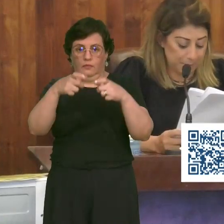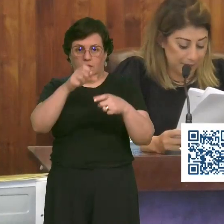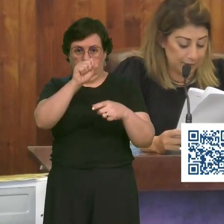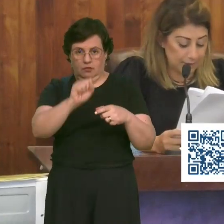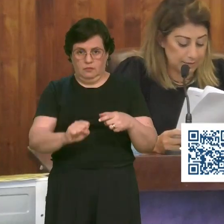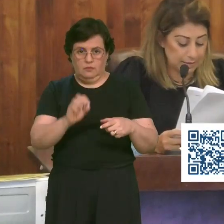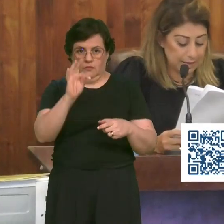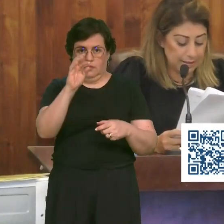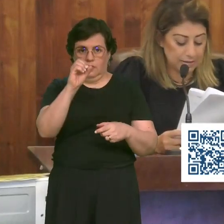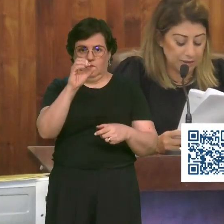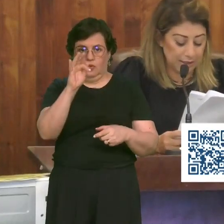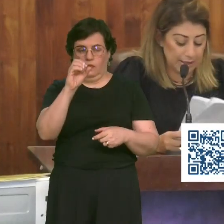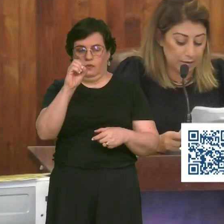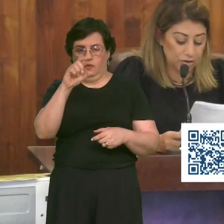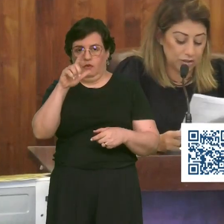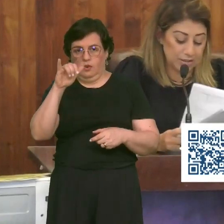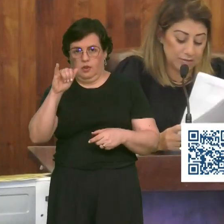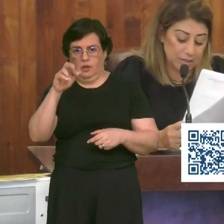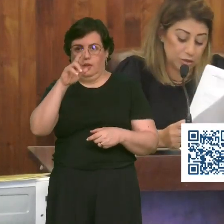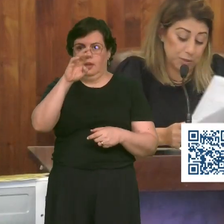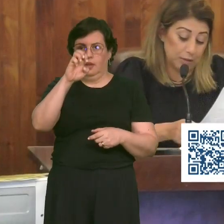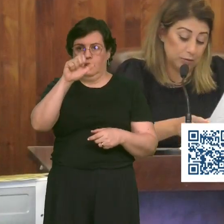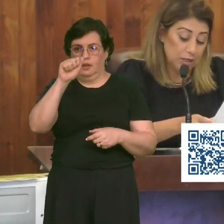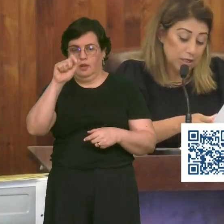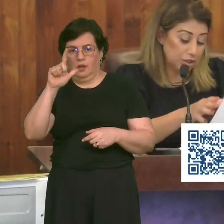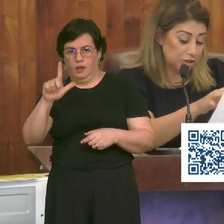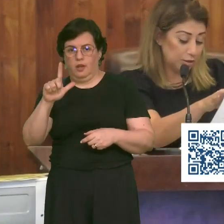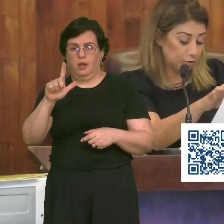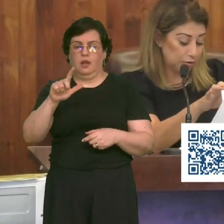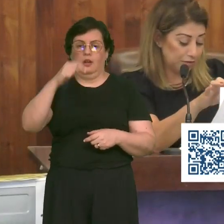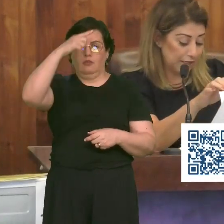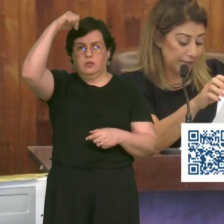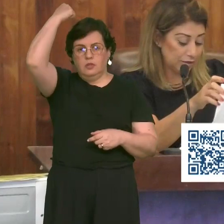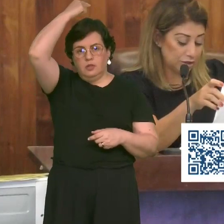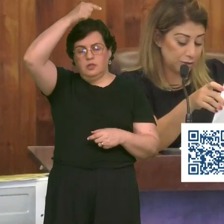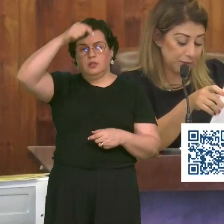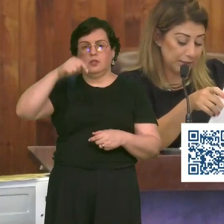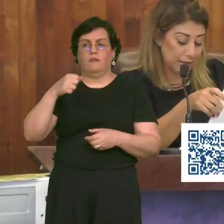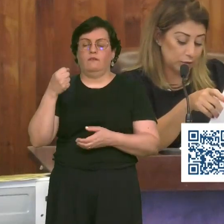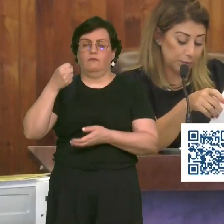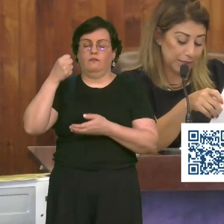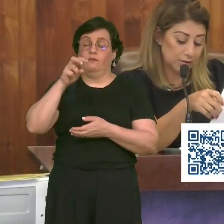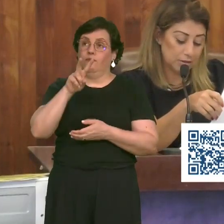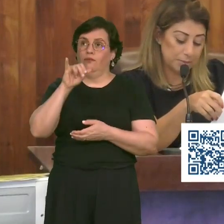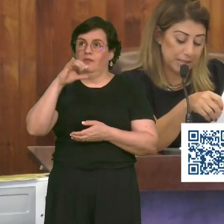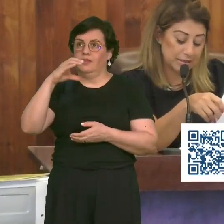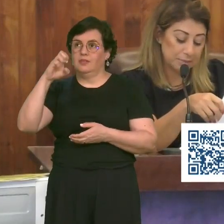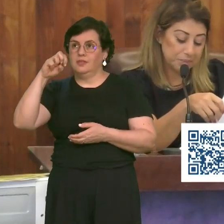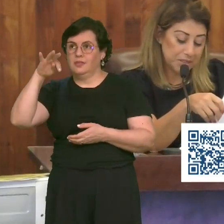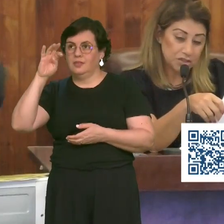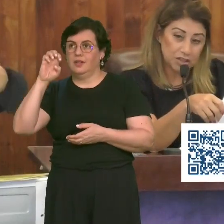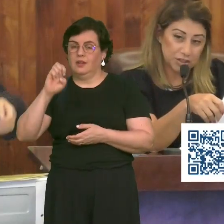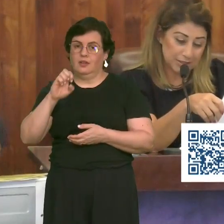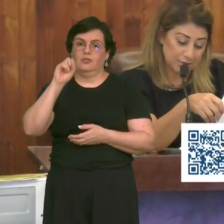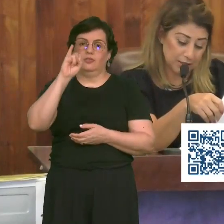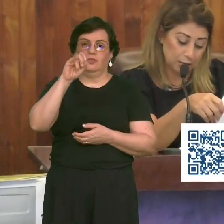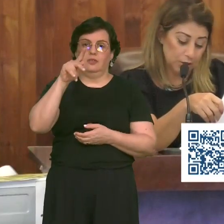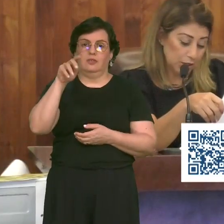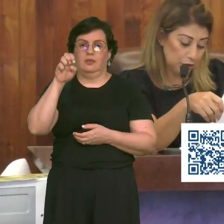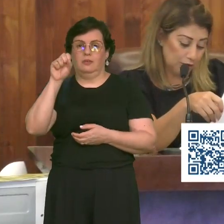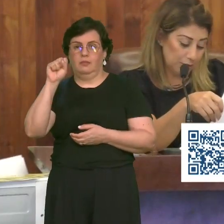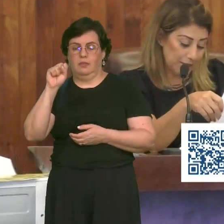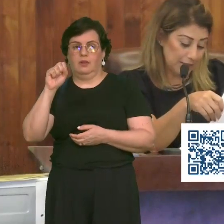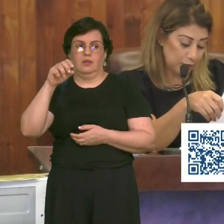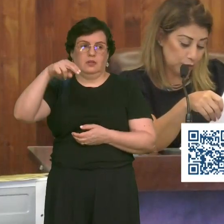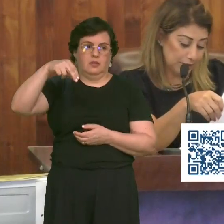toffoli parque das Azaleias Vila Real Jardim São Vicente de Paulo Jardim Teotônio Vilela Jardim Planalto Parque dos Ipês Jardim Nacional